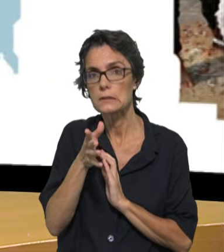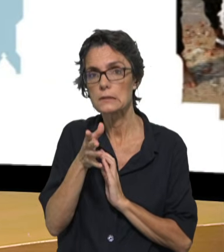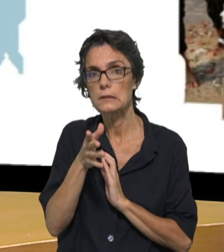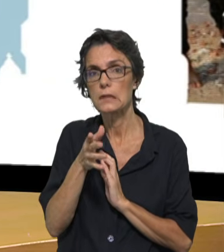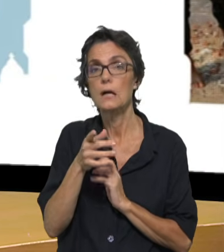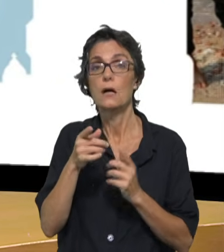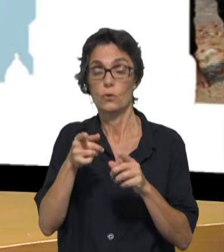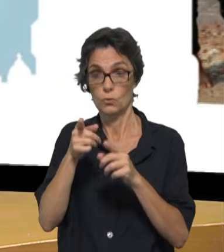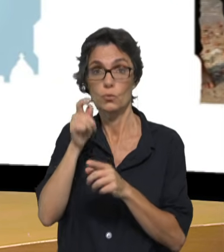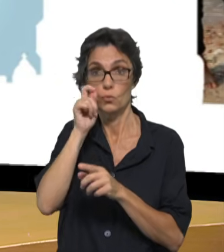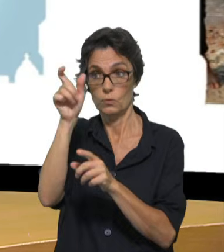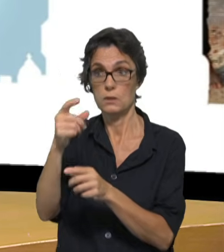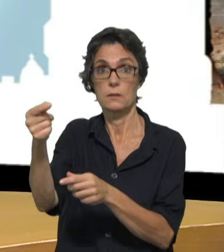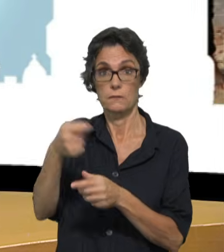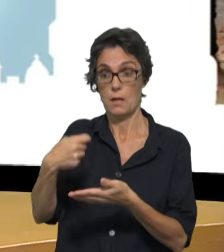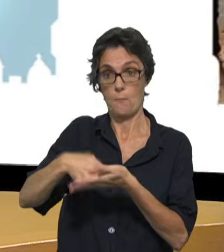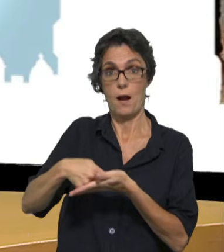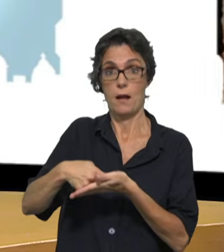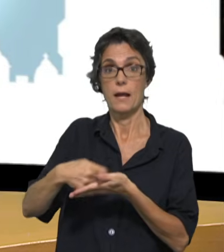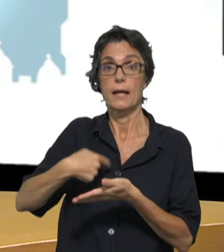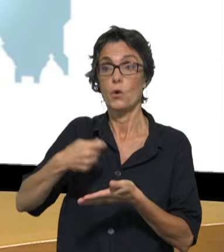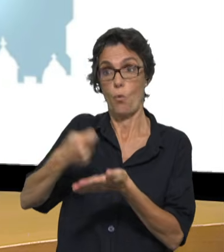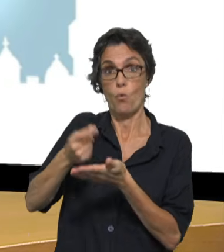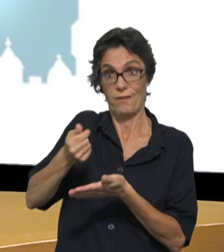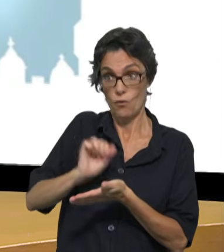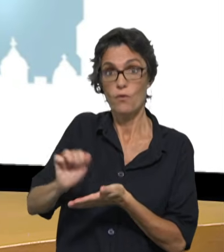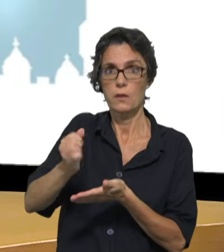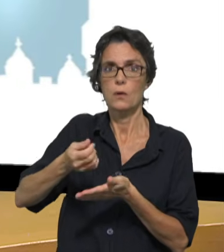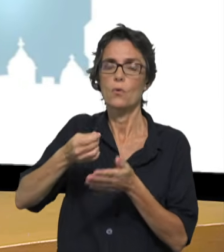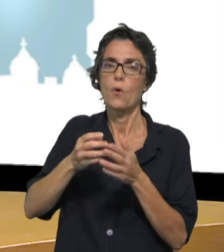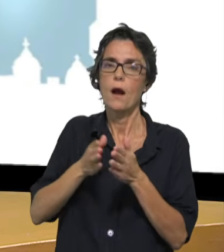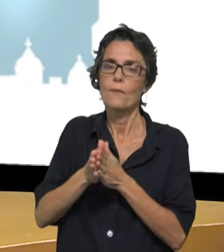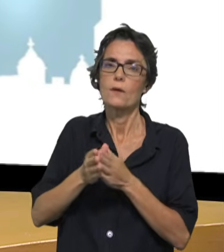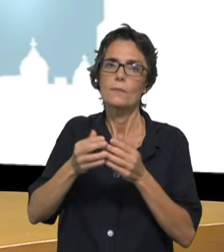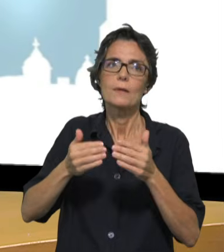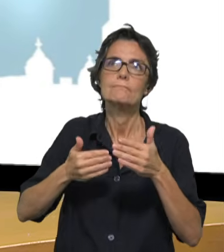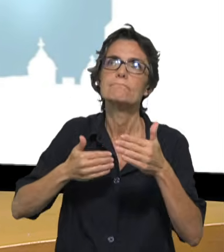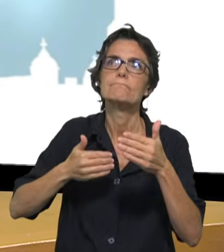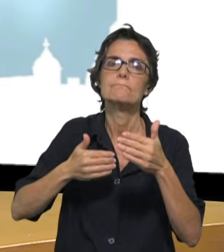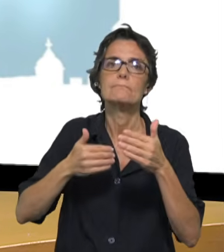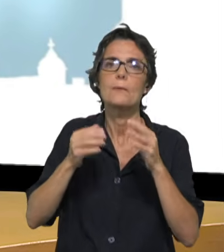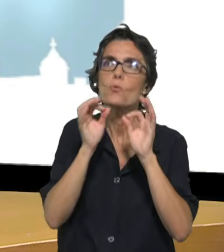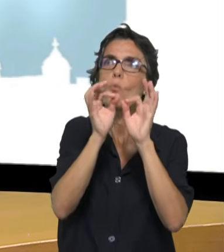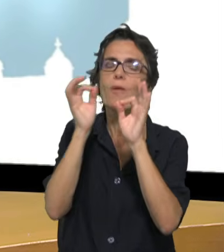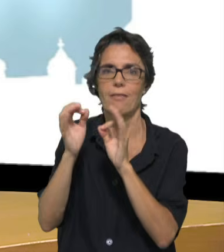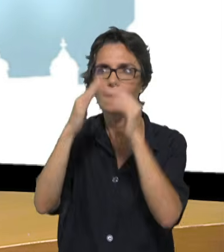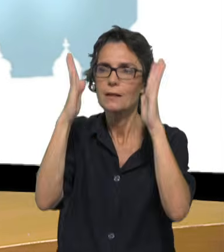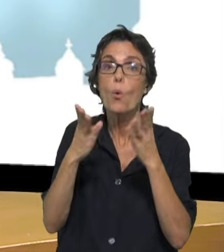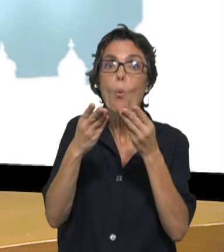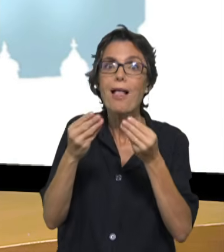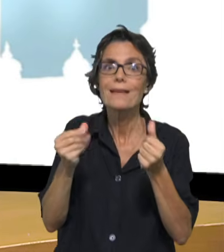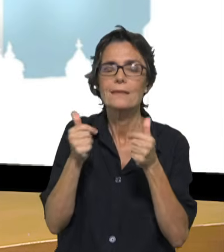dinheiro, onde é que o dinheiro está a ser aplicado. Segundo aspecto, preservar, mas preservar com qualidade e